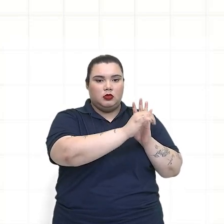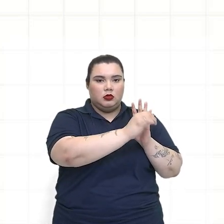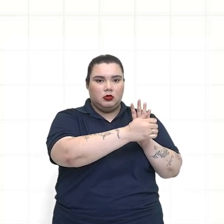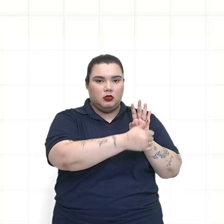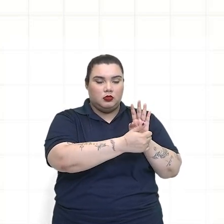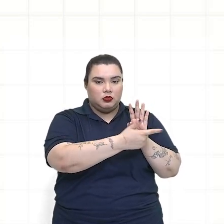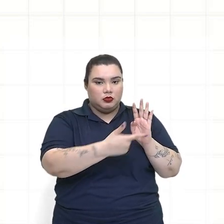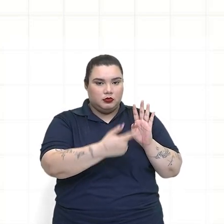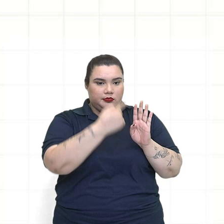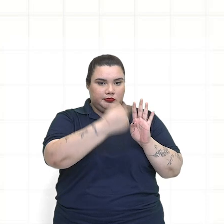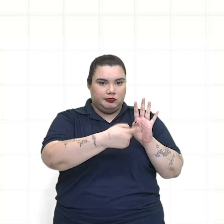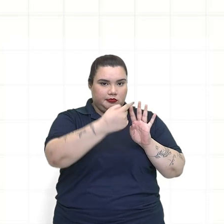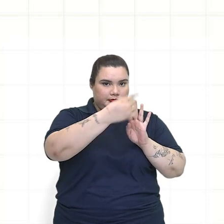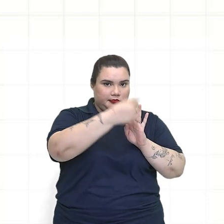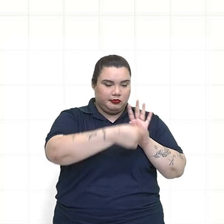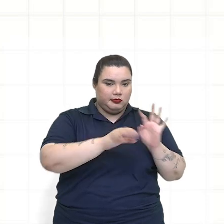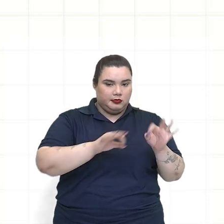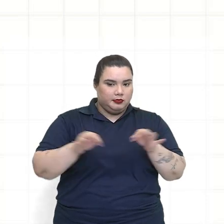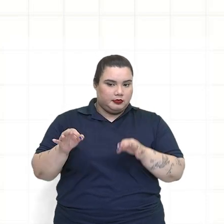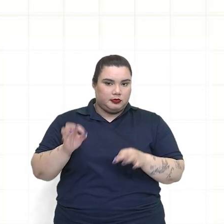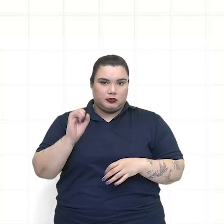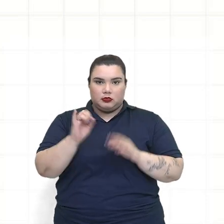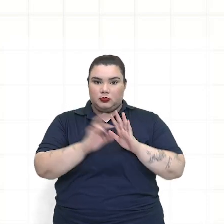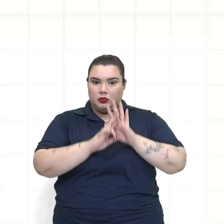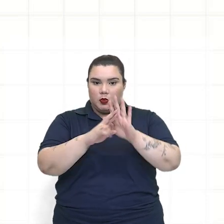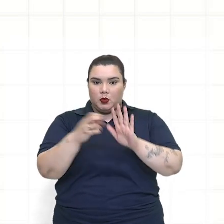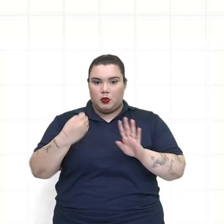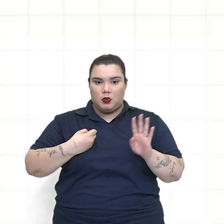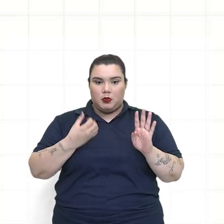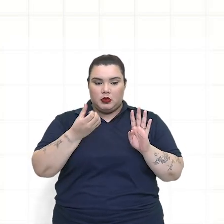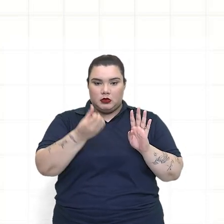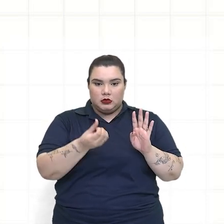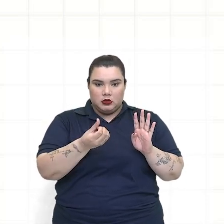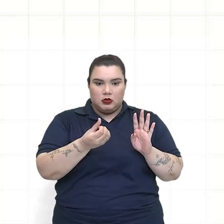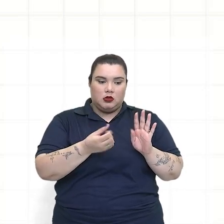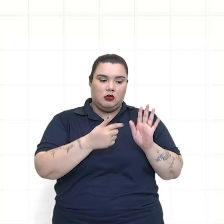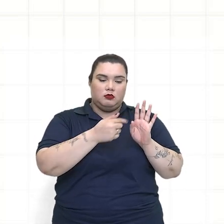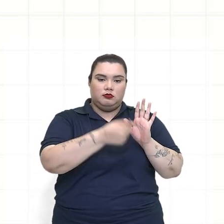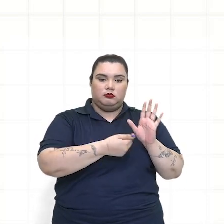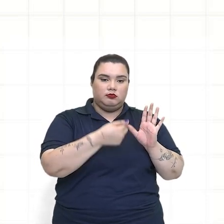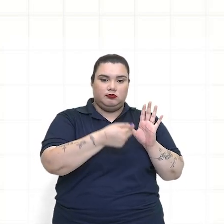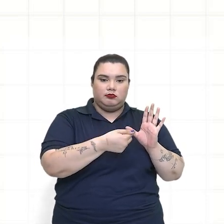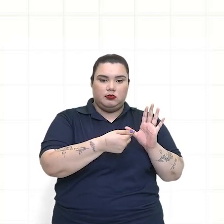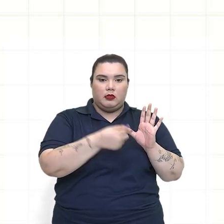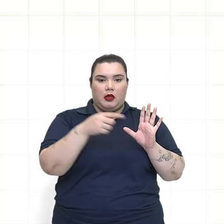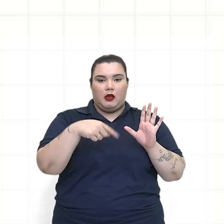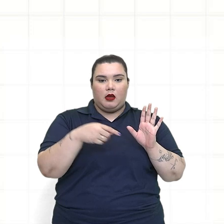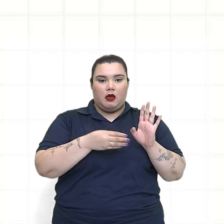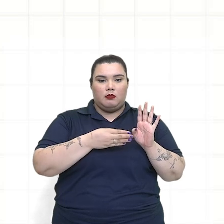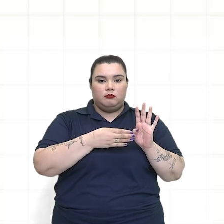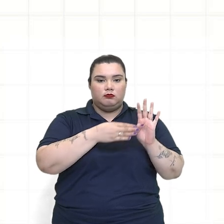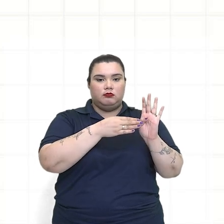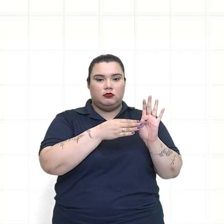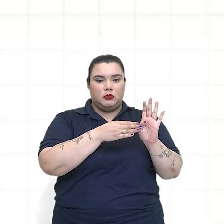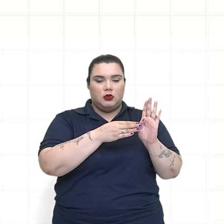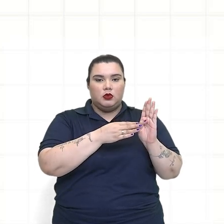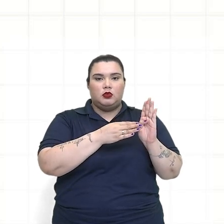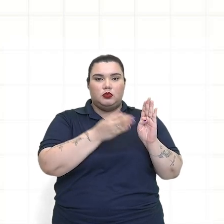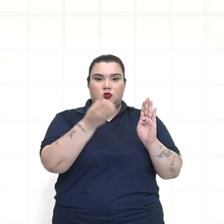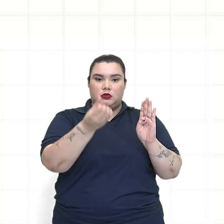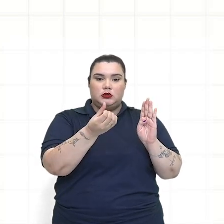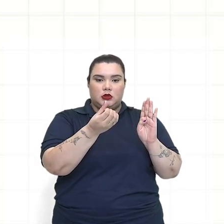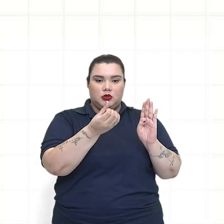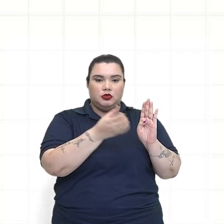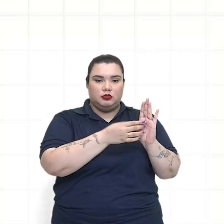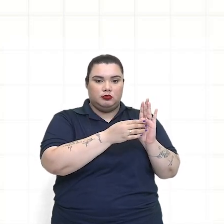se fôssemos representar aqui o número 6, certo? O polegar aqui, ele ficaria posicionado nessa falange